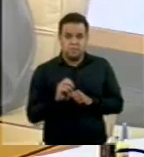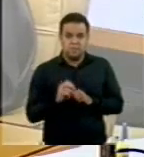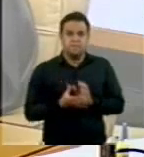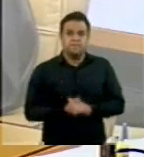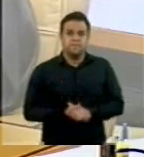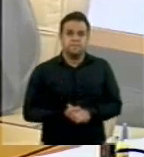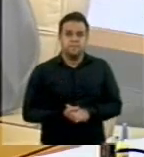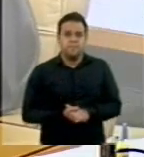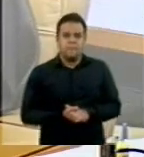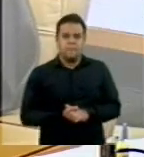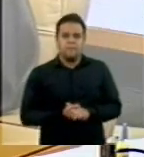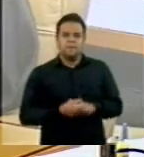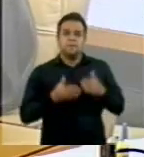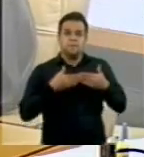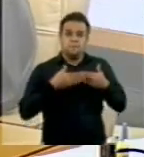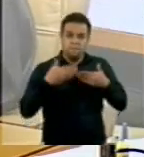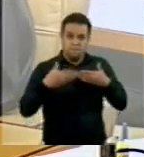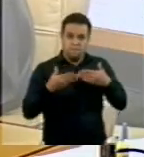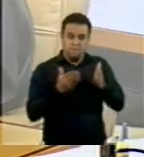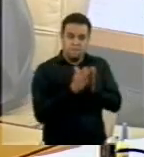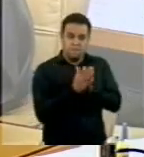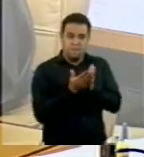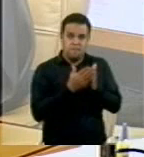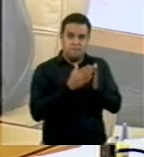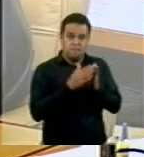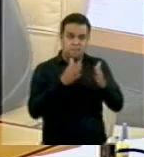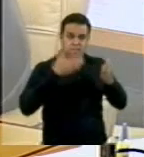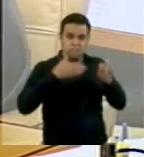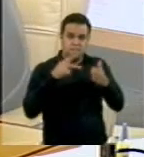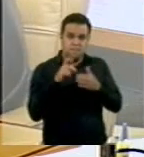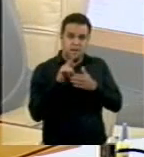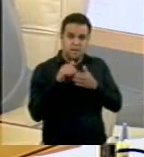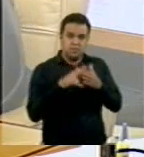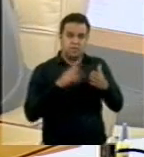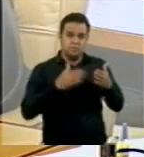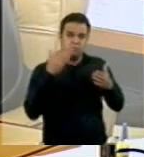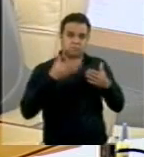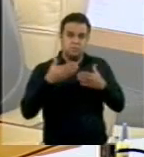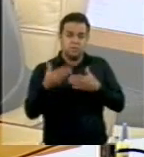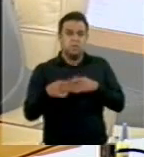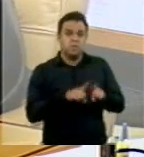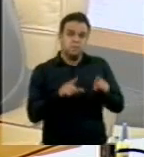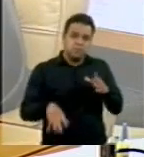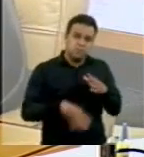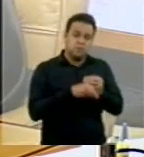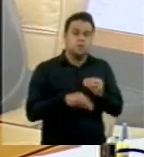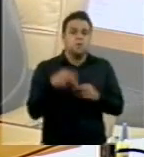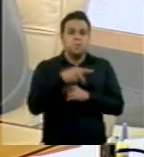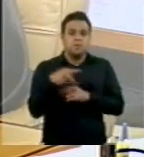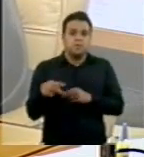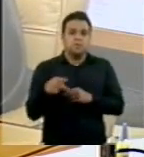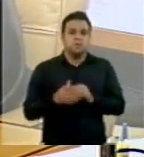Faço nas páginas seguintes, a partir das lições do professor de Yale, Jack